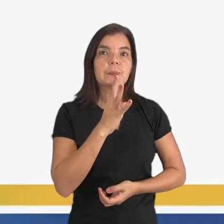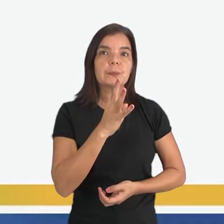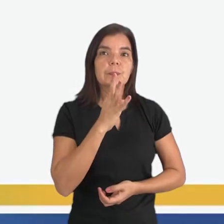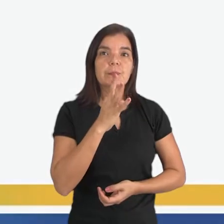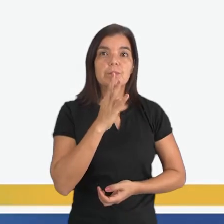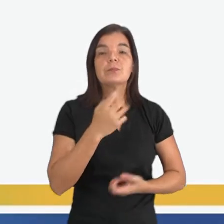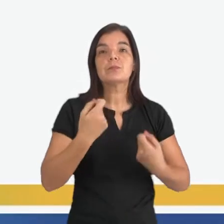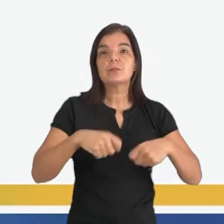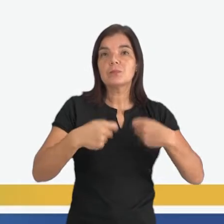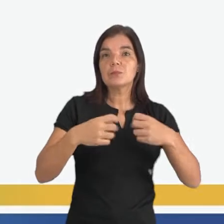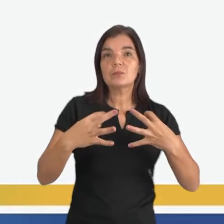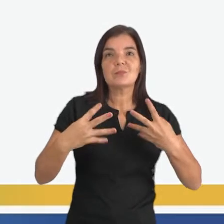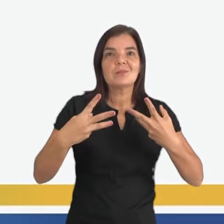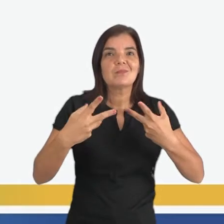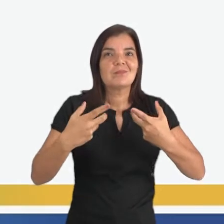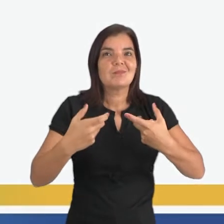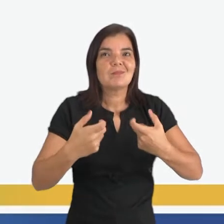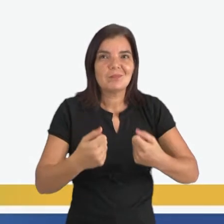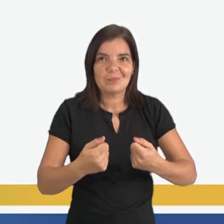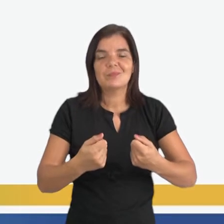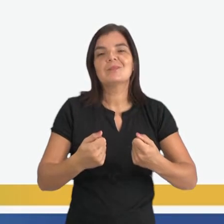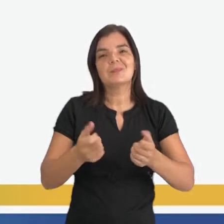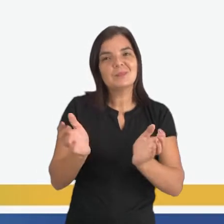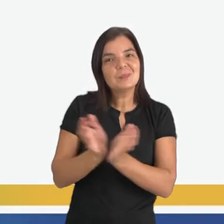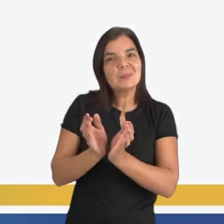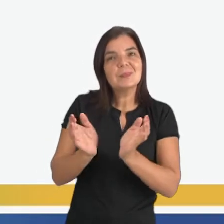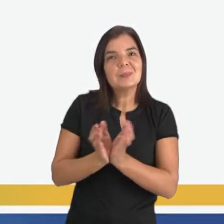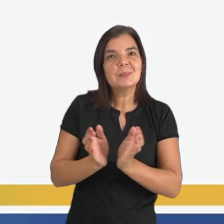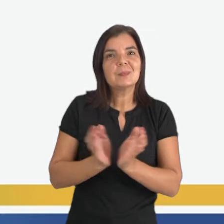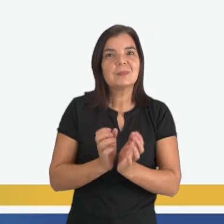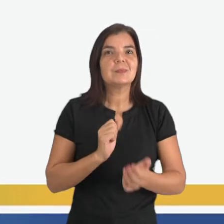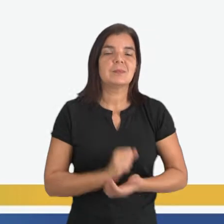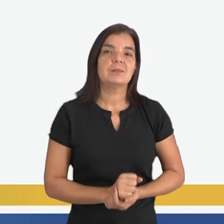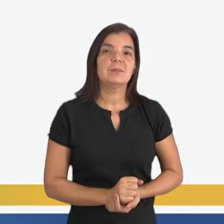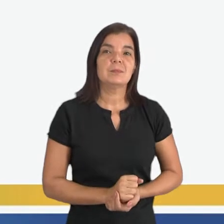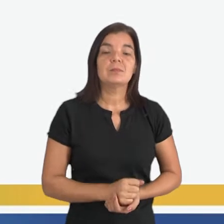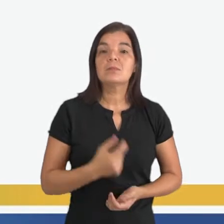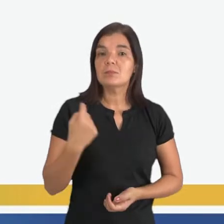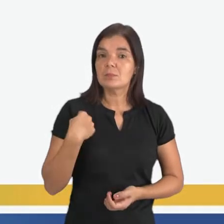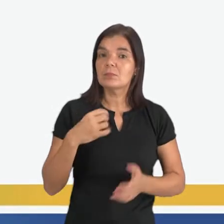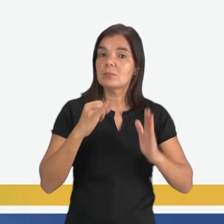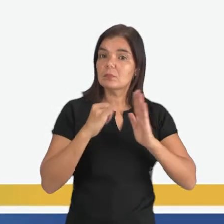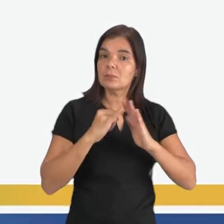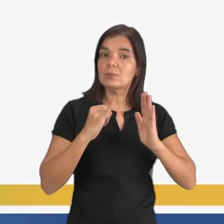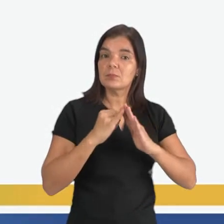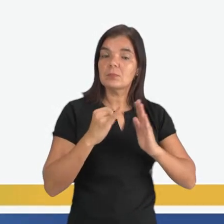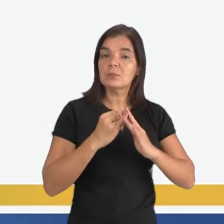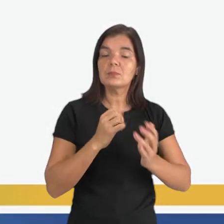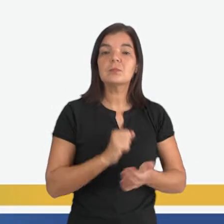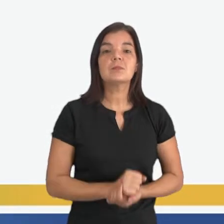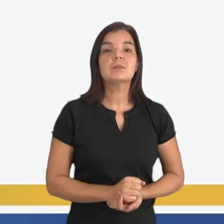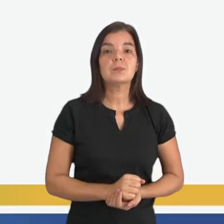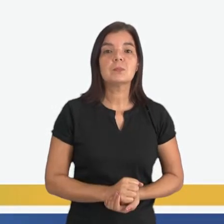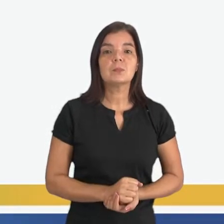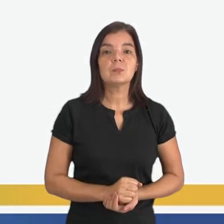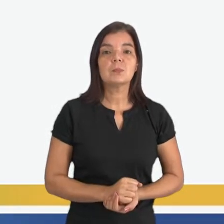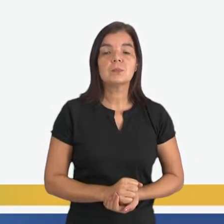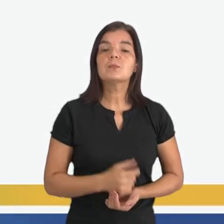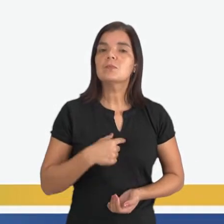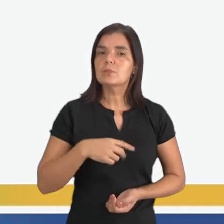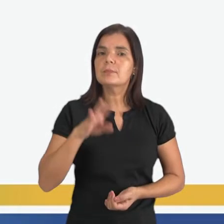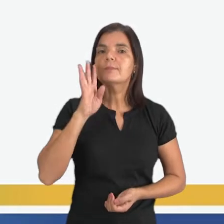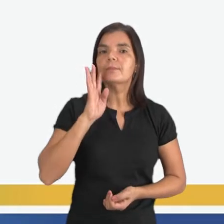do diálogo entre todas, em conjunto. Então, nas instituições, o que